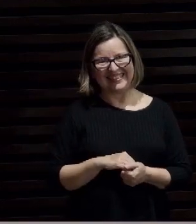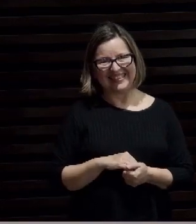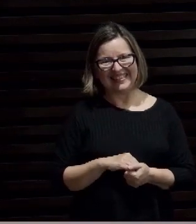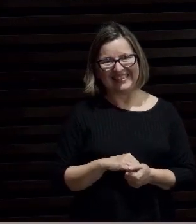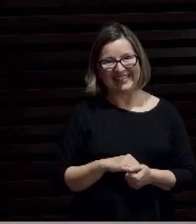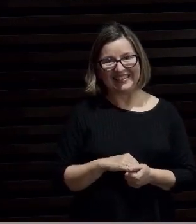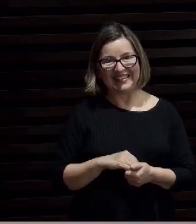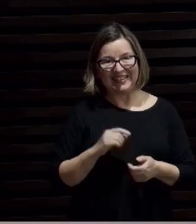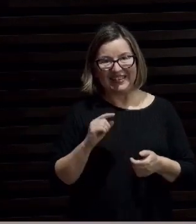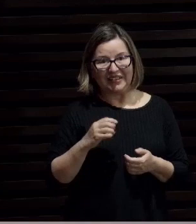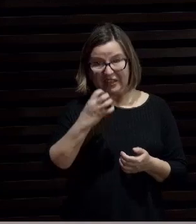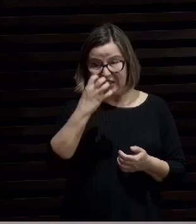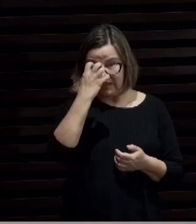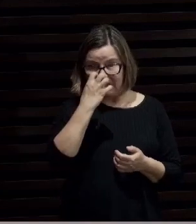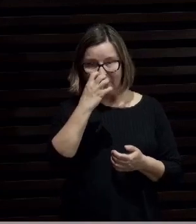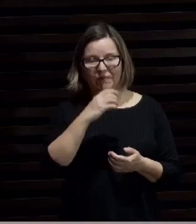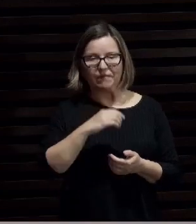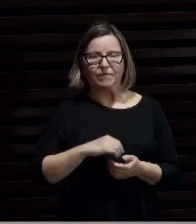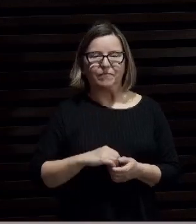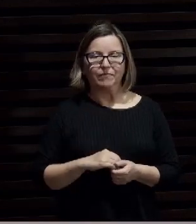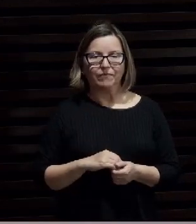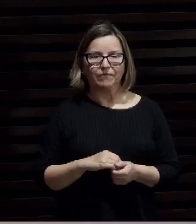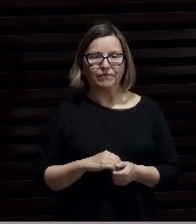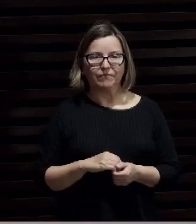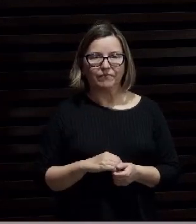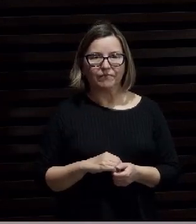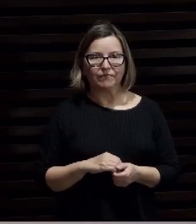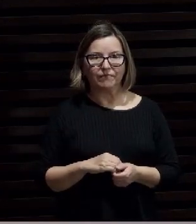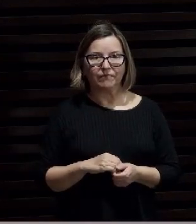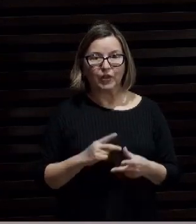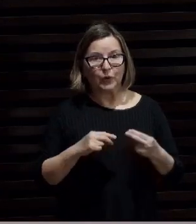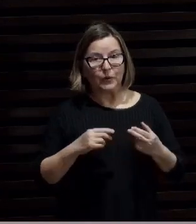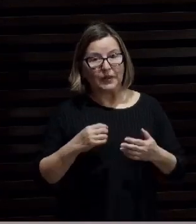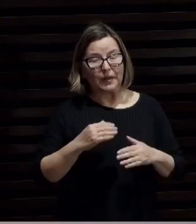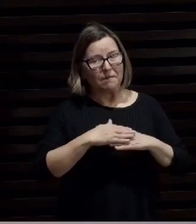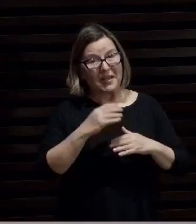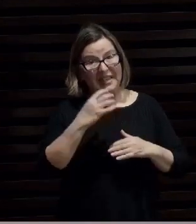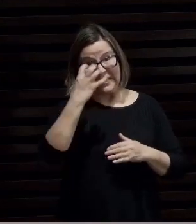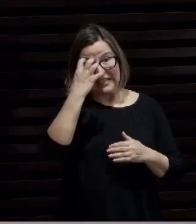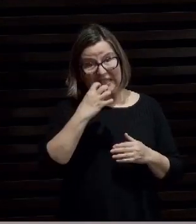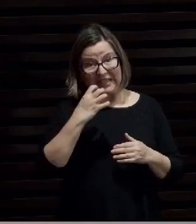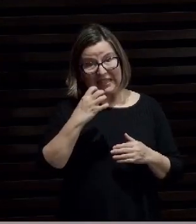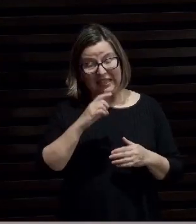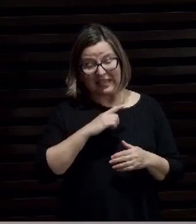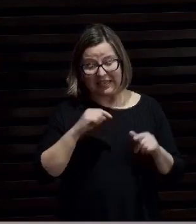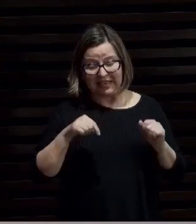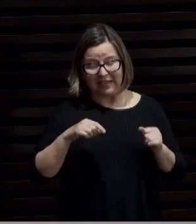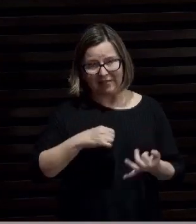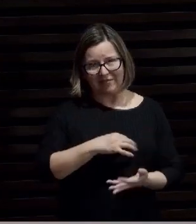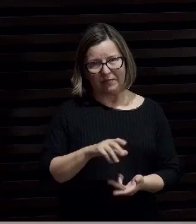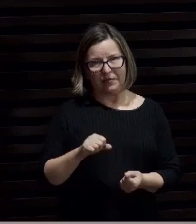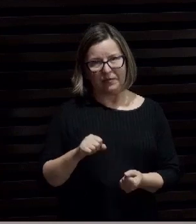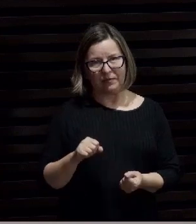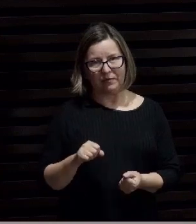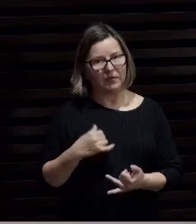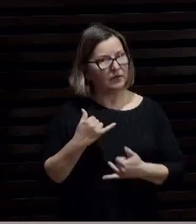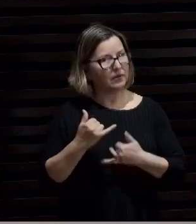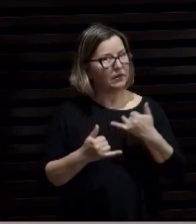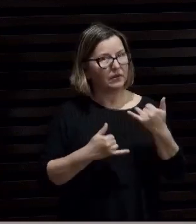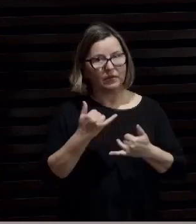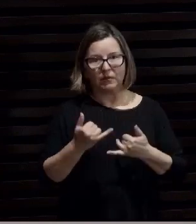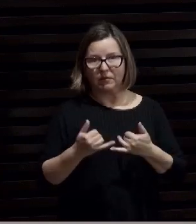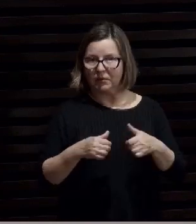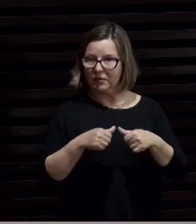Isso é sério. É a coisa mais séria que existe na face da terra. Não brinque com